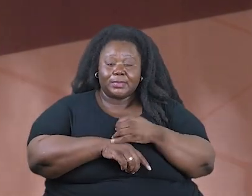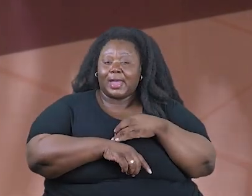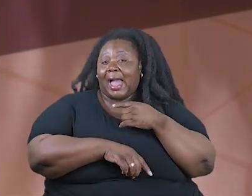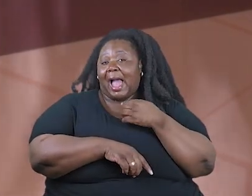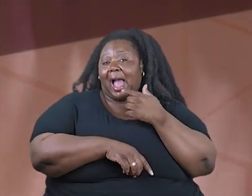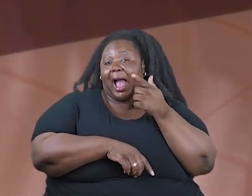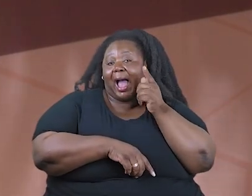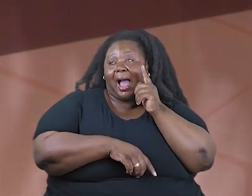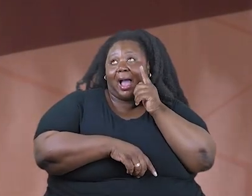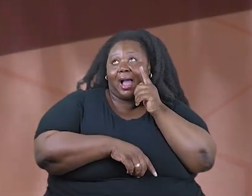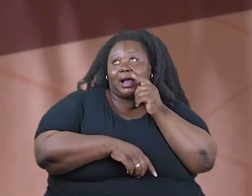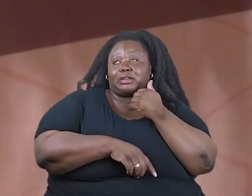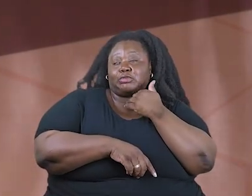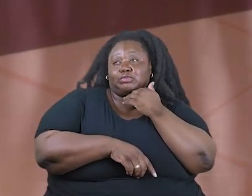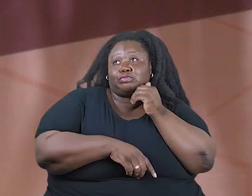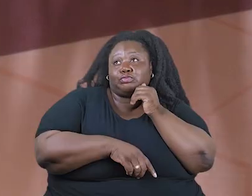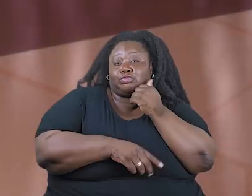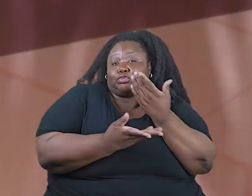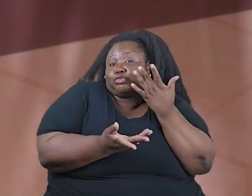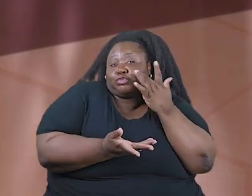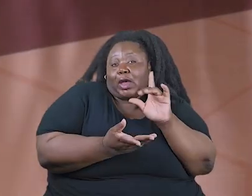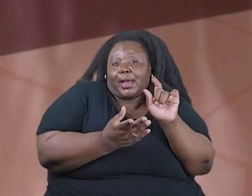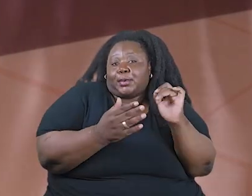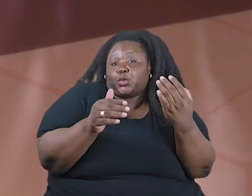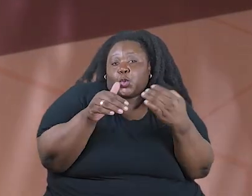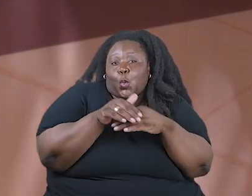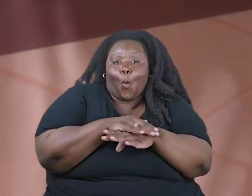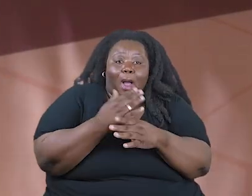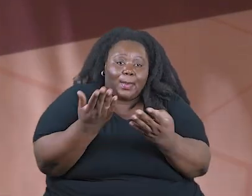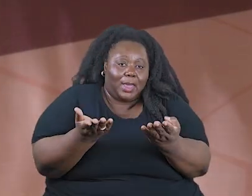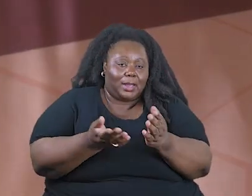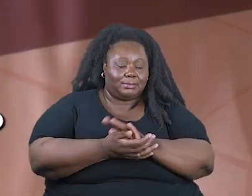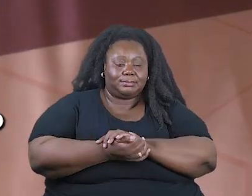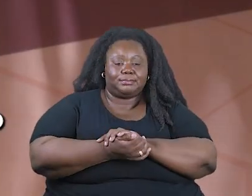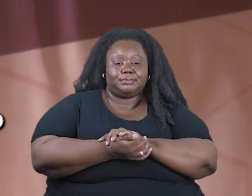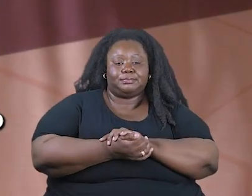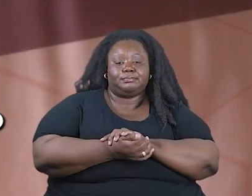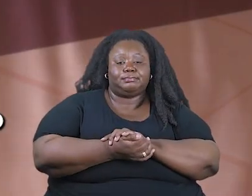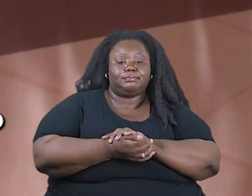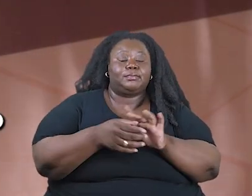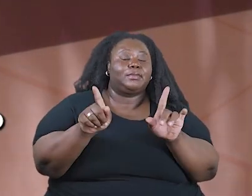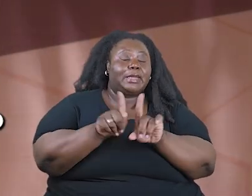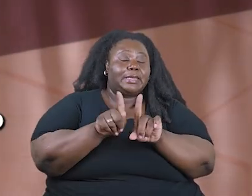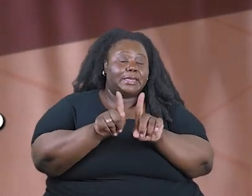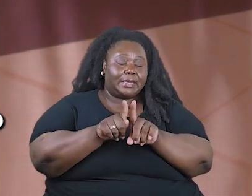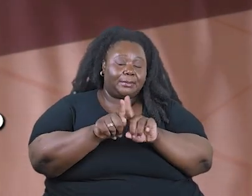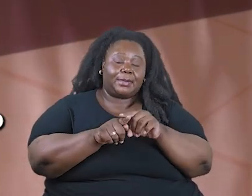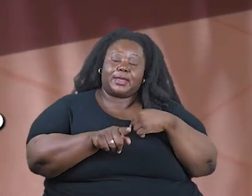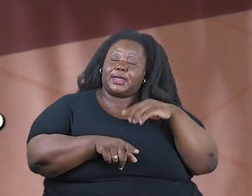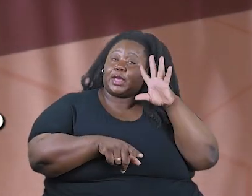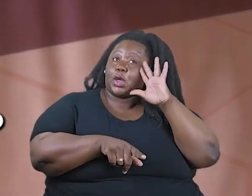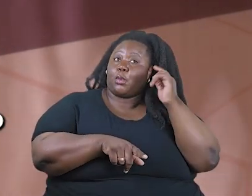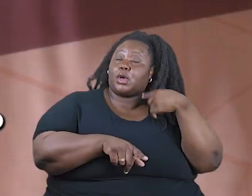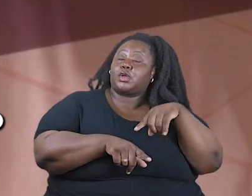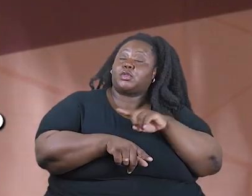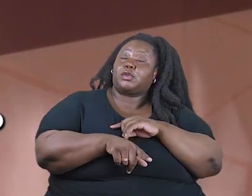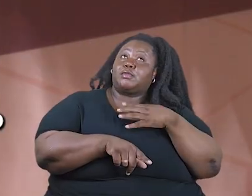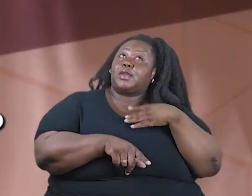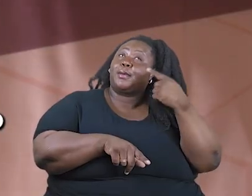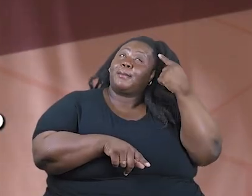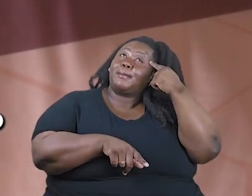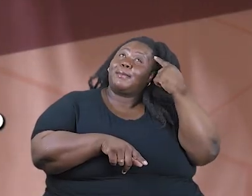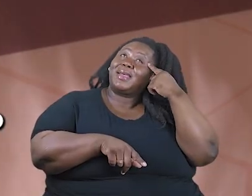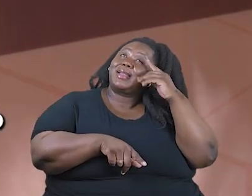não têm muito claro, né, onde manter esse tipo de obra de arte. E também eu acho que a gente fica muito fixado